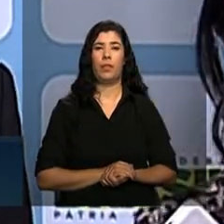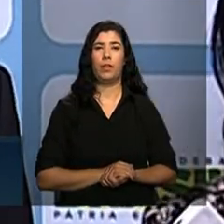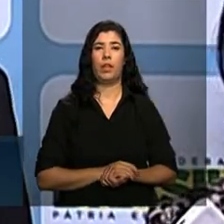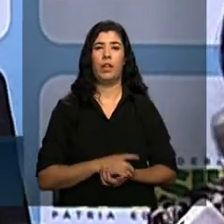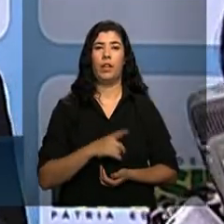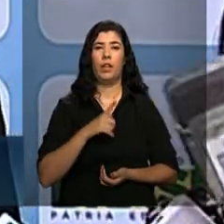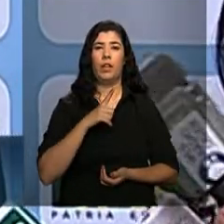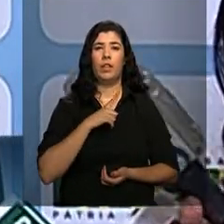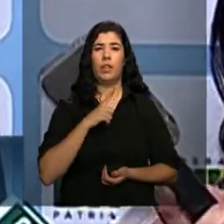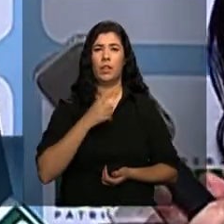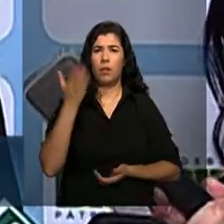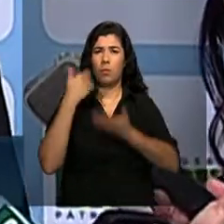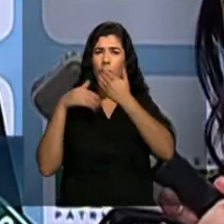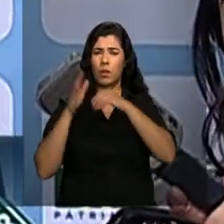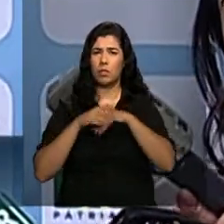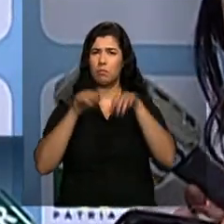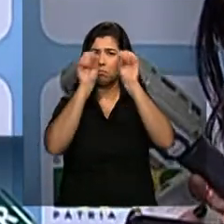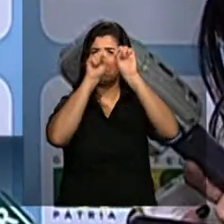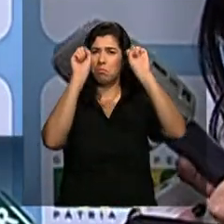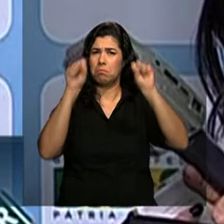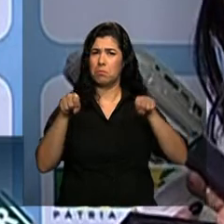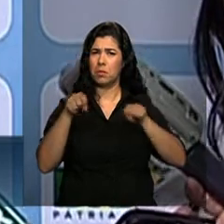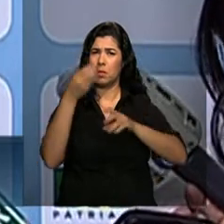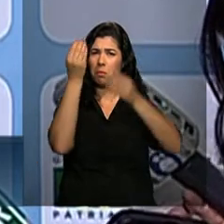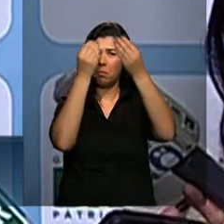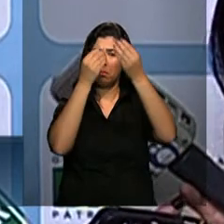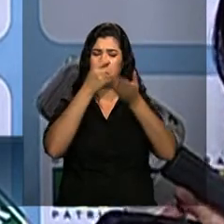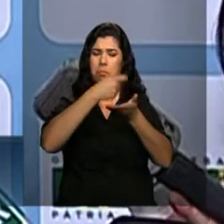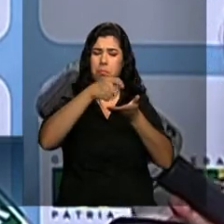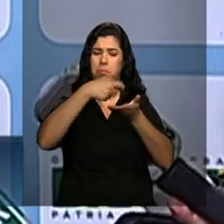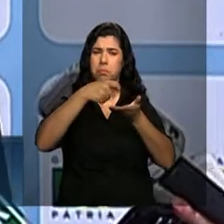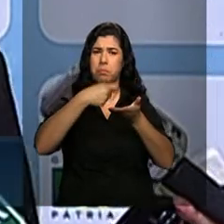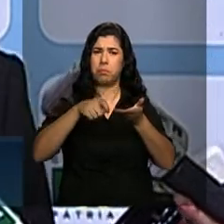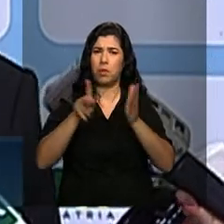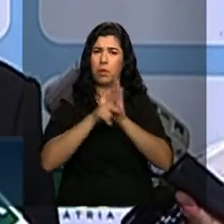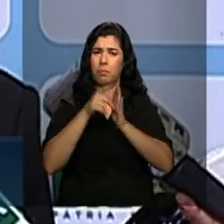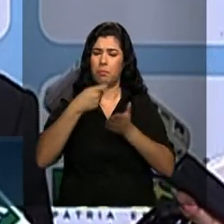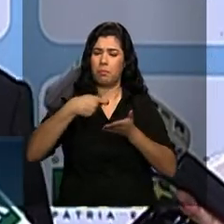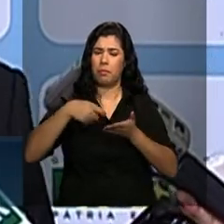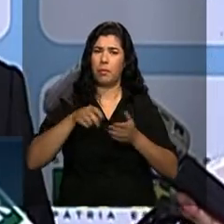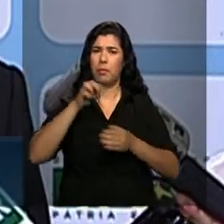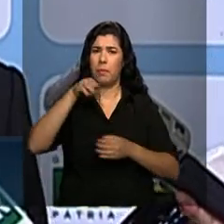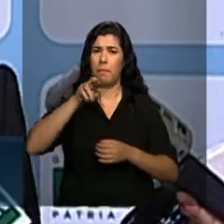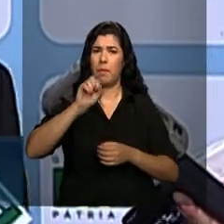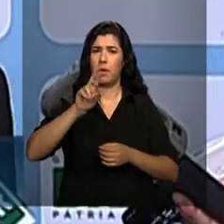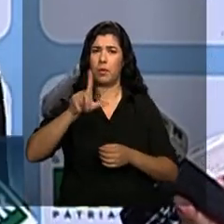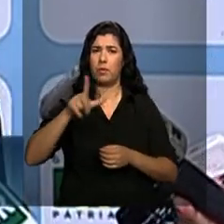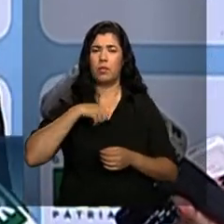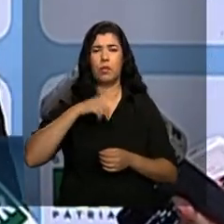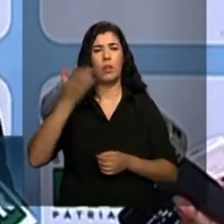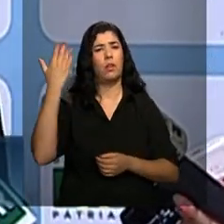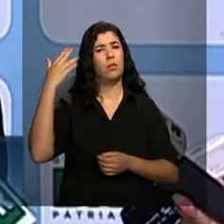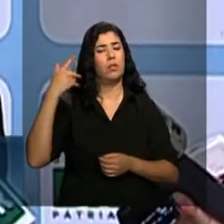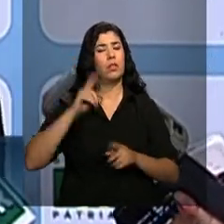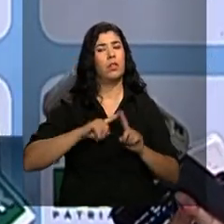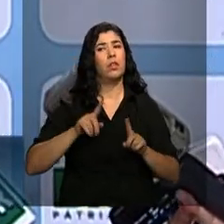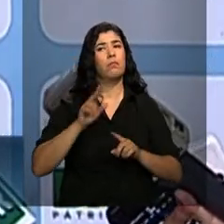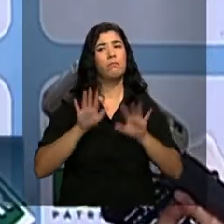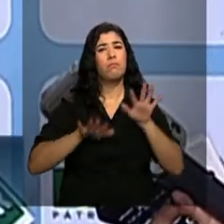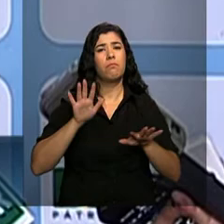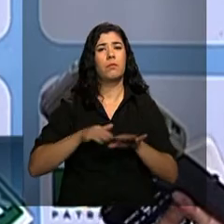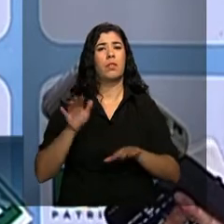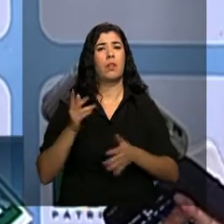Não é que elas são manuais, tem determinados serviços que têm seus sistemas próprios, informatizados, outros ainda utilizam planilhas de